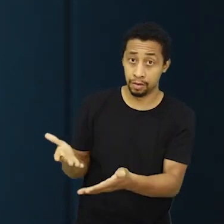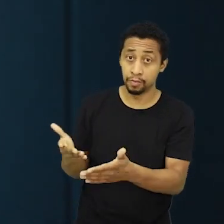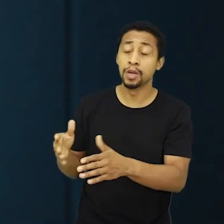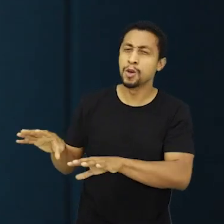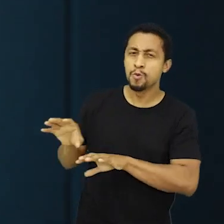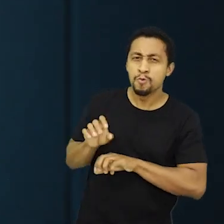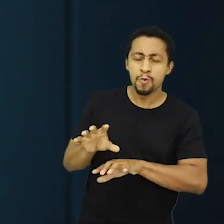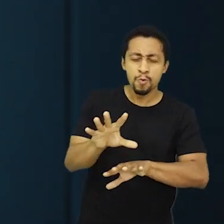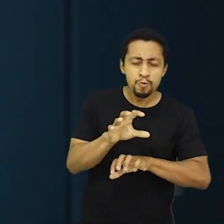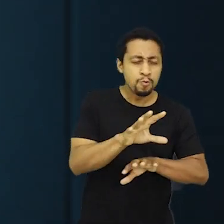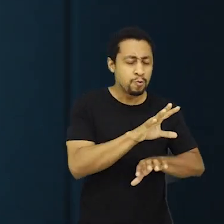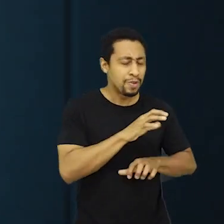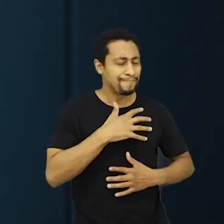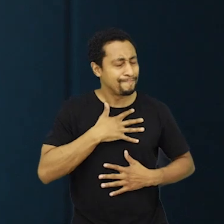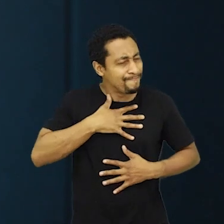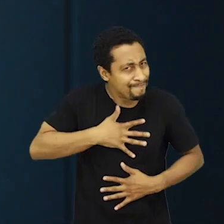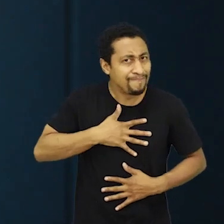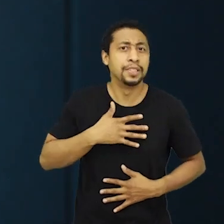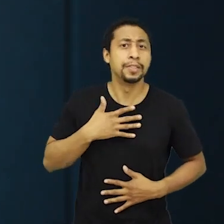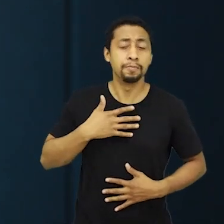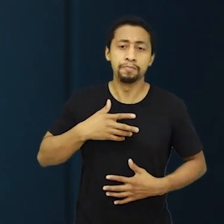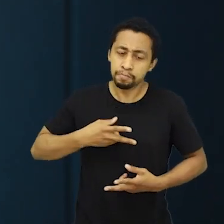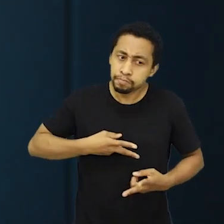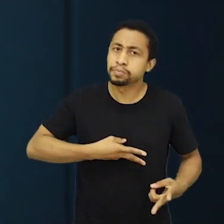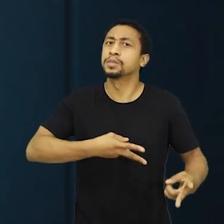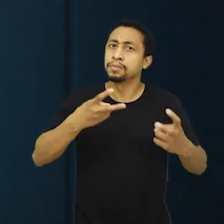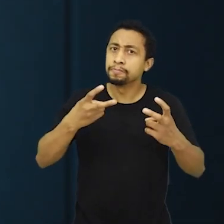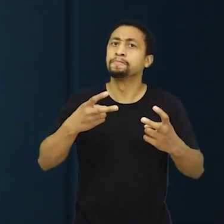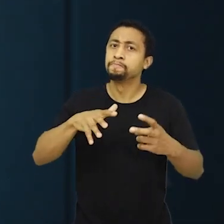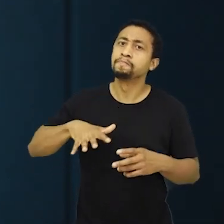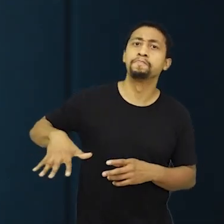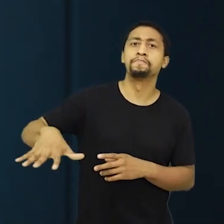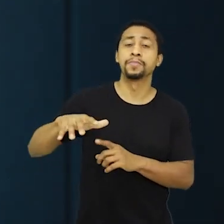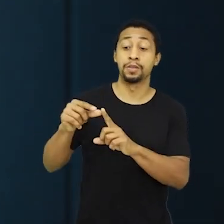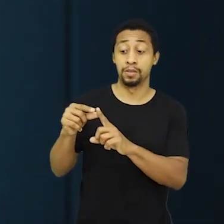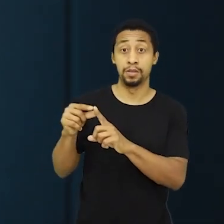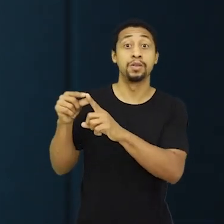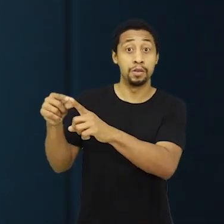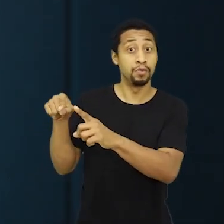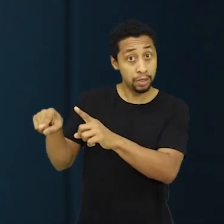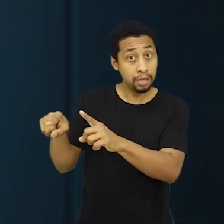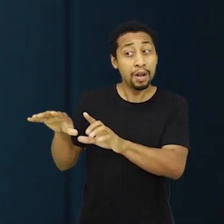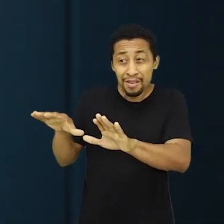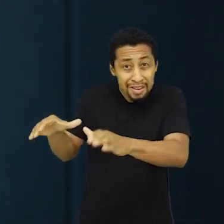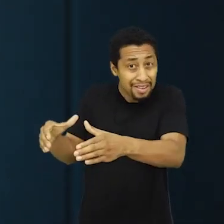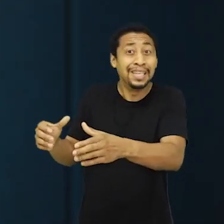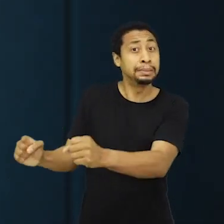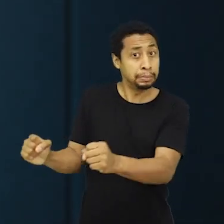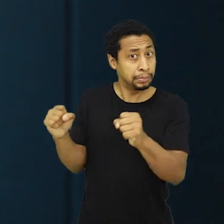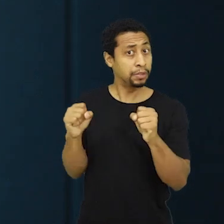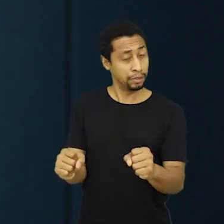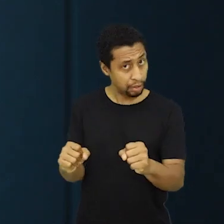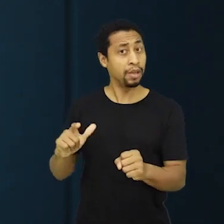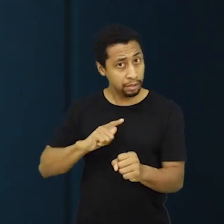como, de fato, a periferia tem uma centralidade desse poder, que se manifesta de